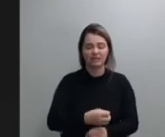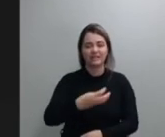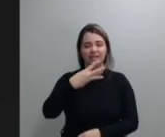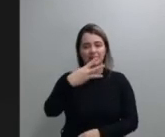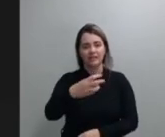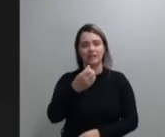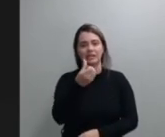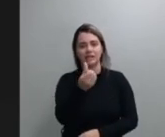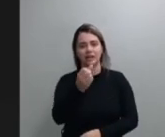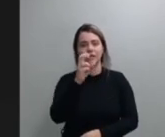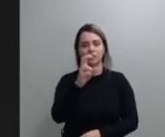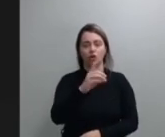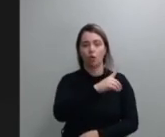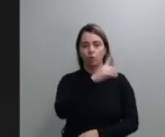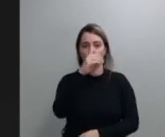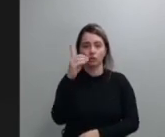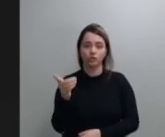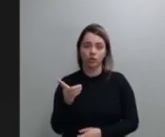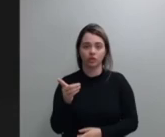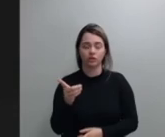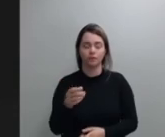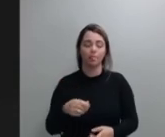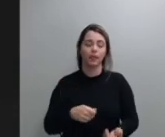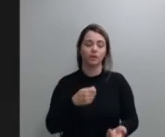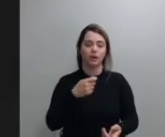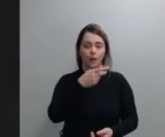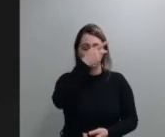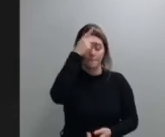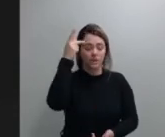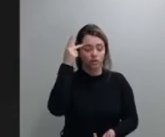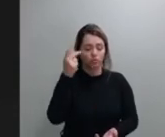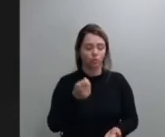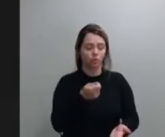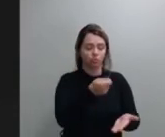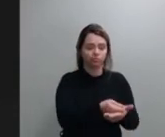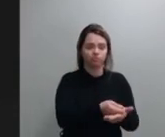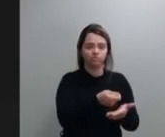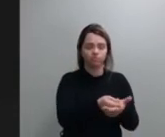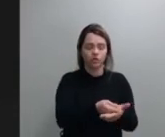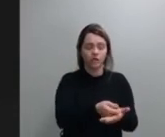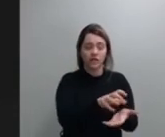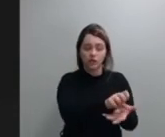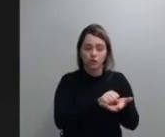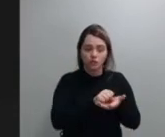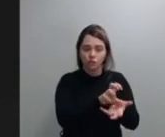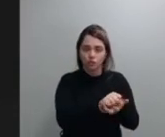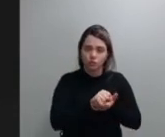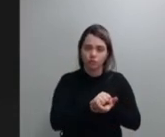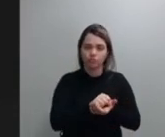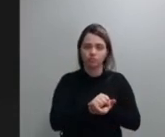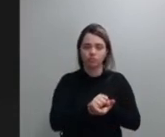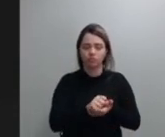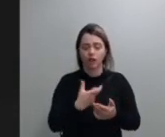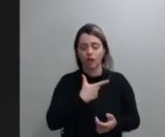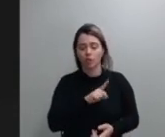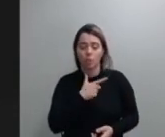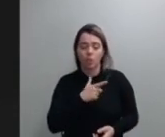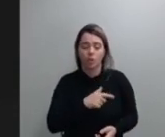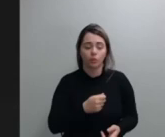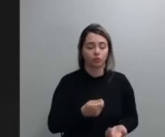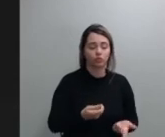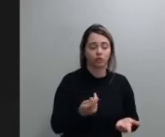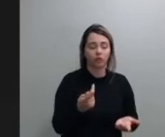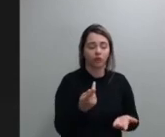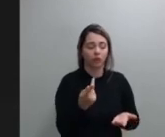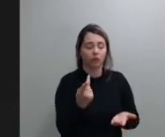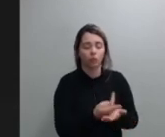com o devedor retendo o dinheiro do credor e não tem nem a correção e não tem a correção o